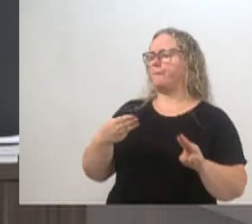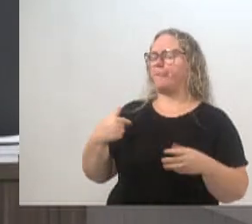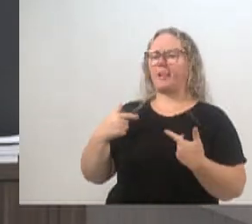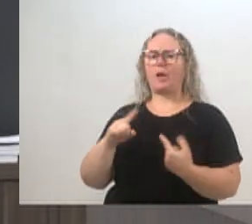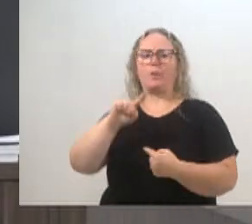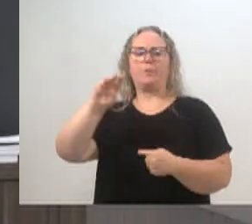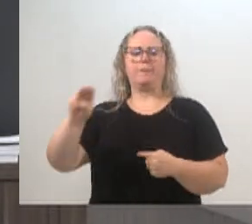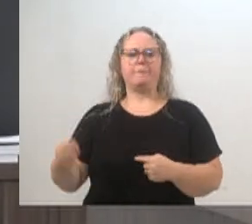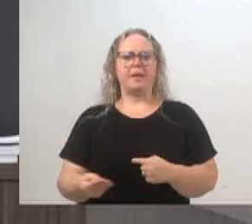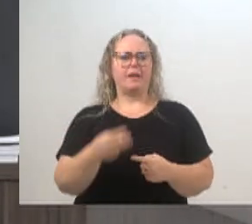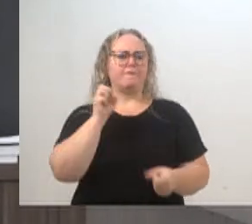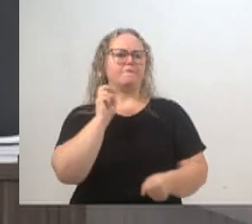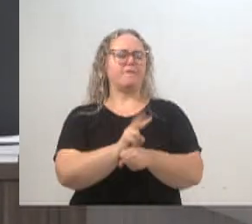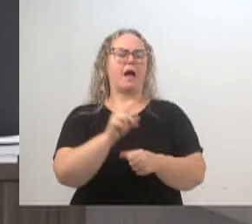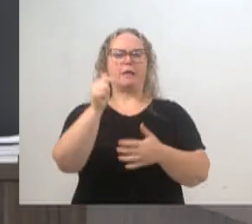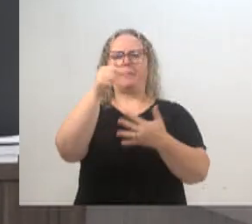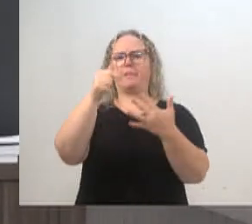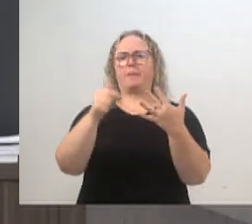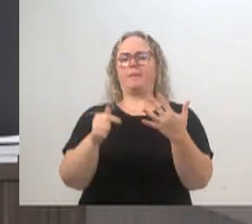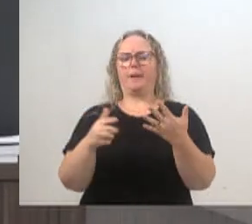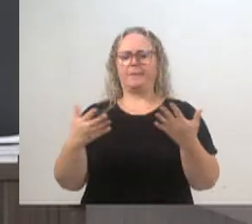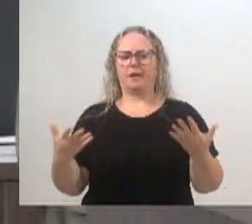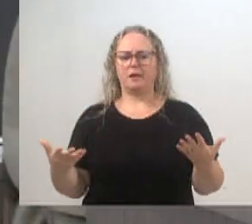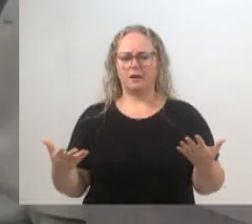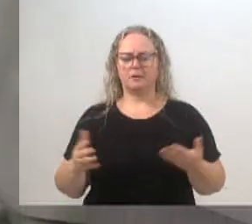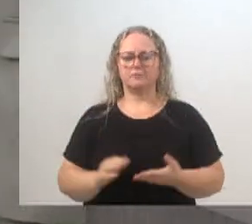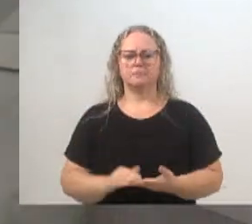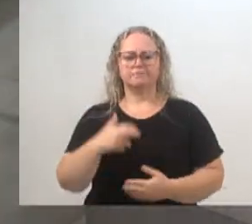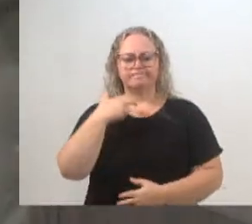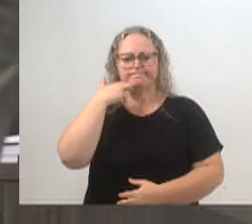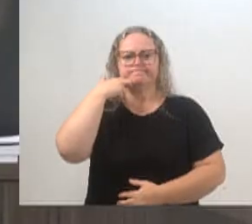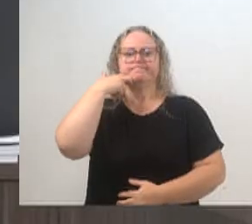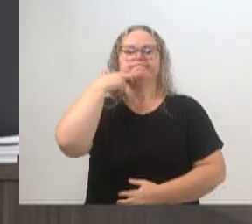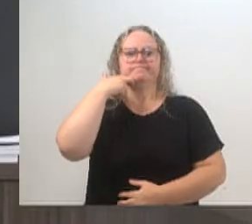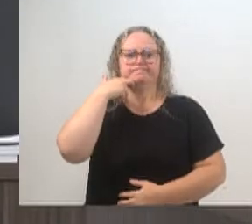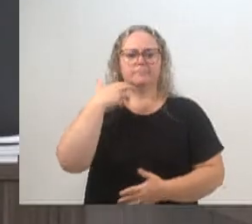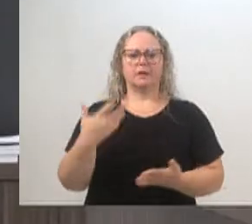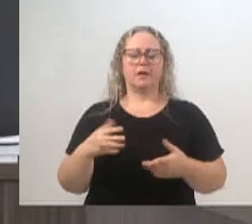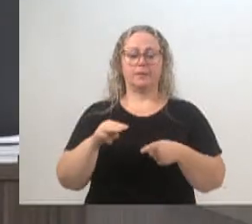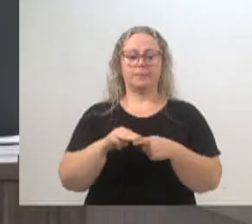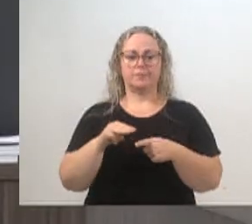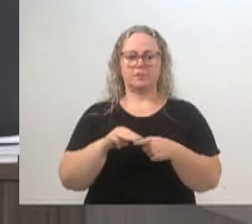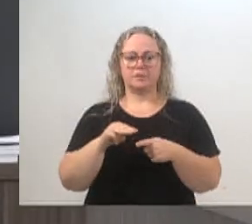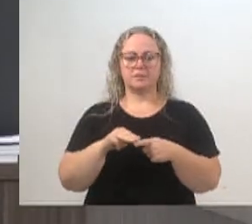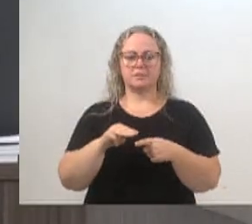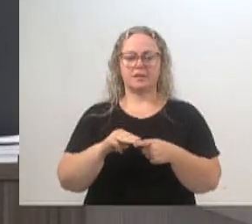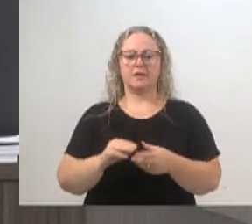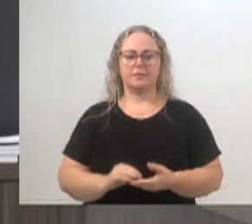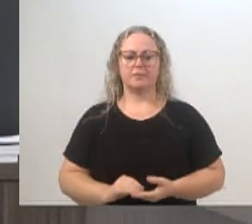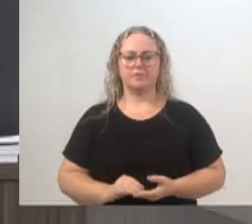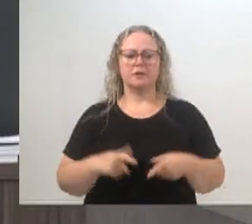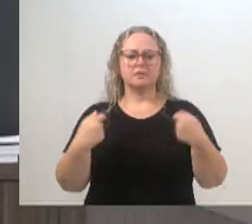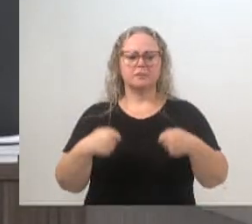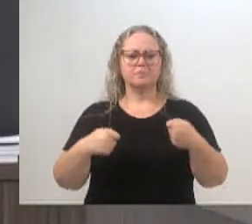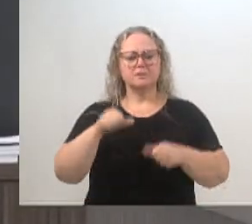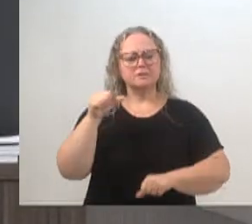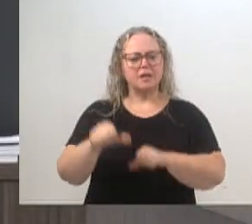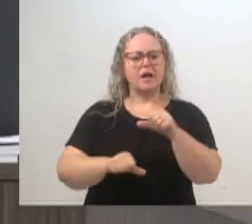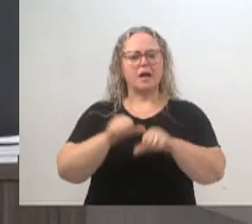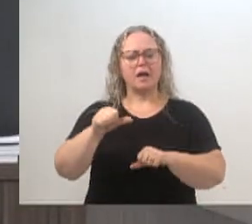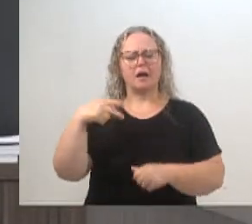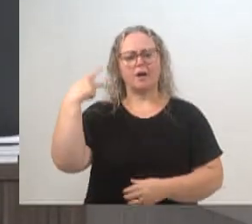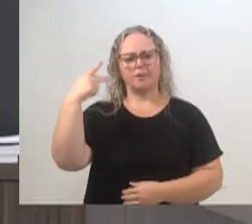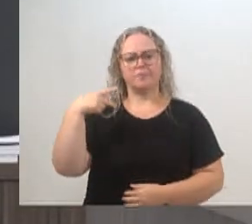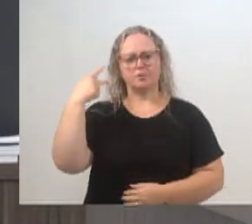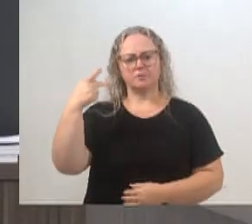de vagas para não sei o que, não sei o que, não sei o que, e fica constrangendo os municípios. Eu acho que deveria começar a mudar esse tipo de política e